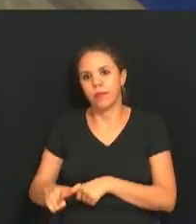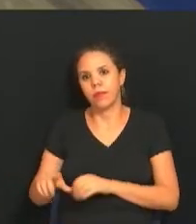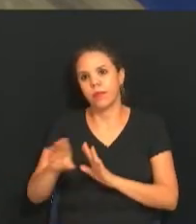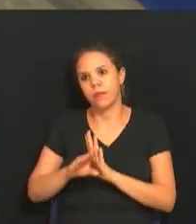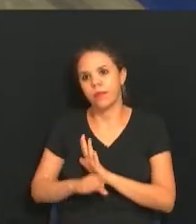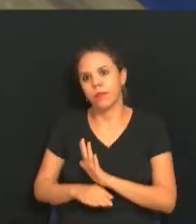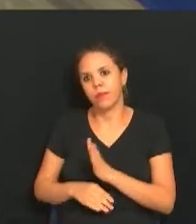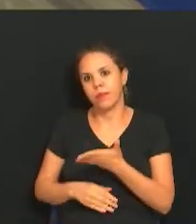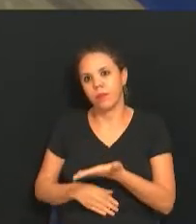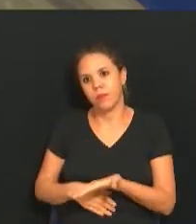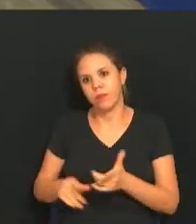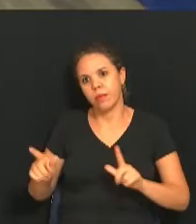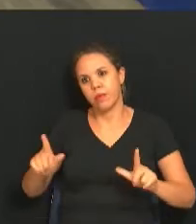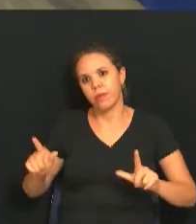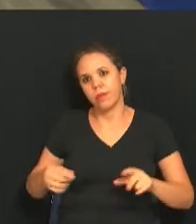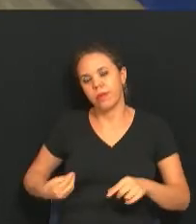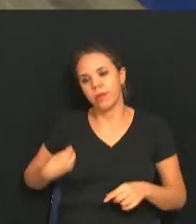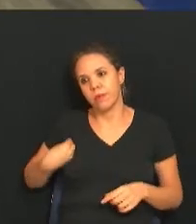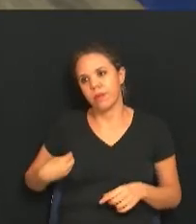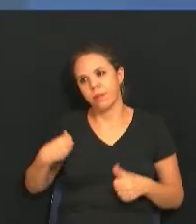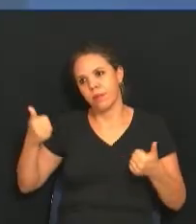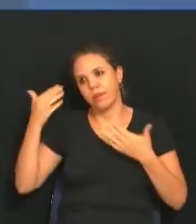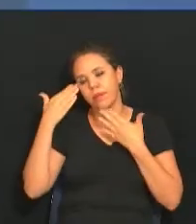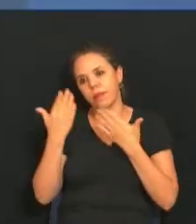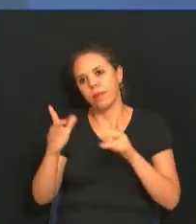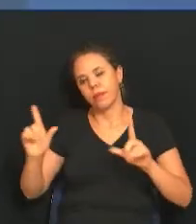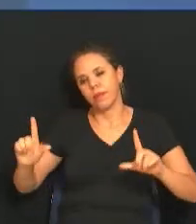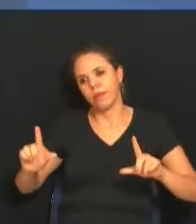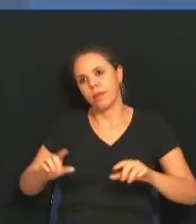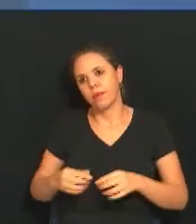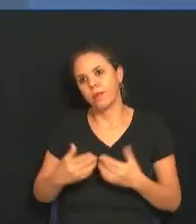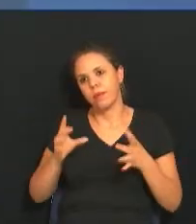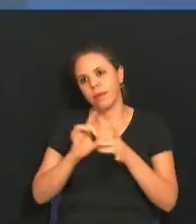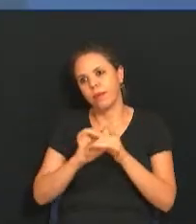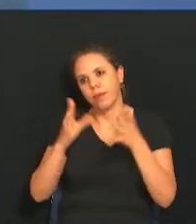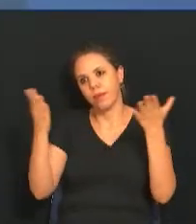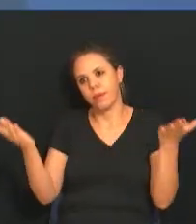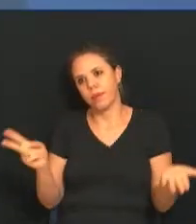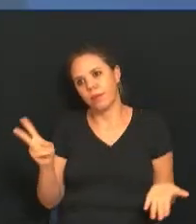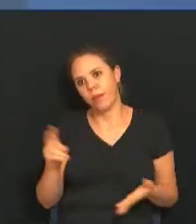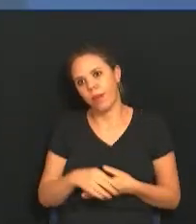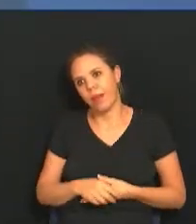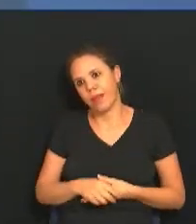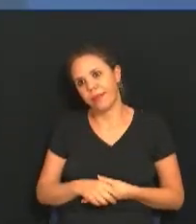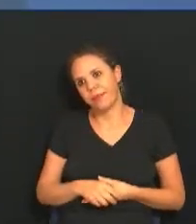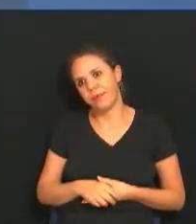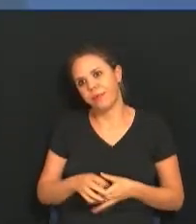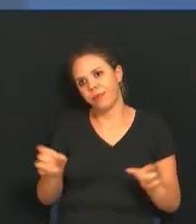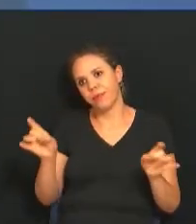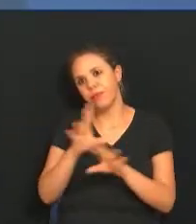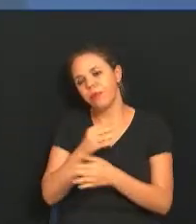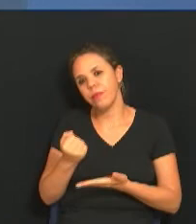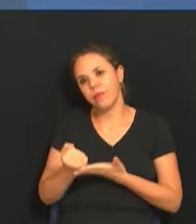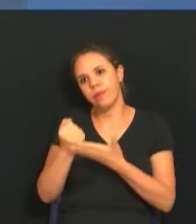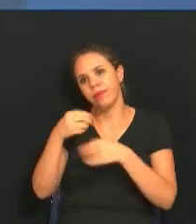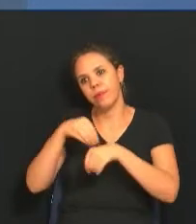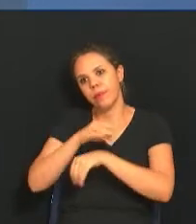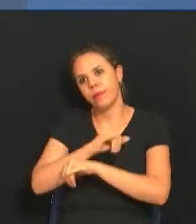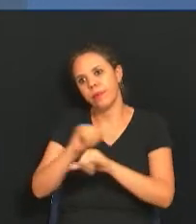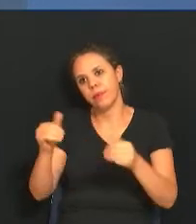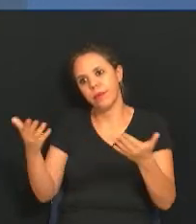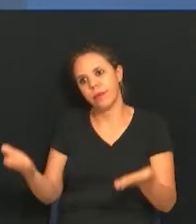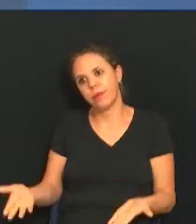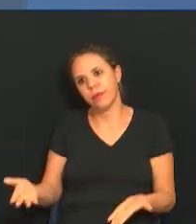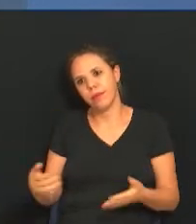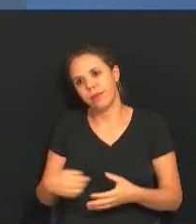Em Pauta aqui ao vivo. Muito obrigado à TV Câmara e eu estou à disposição, sempre pronto para trazer novidades aí de